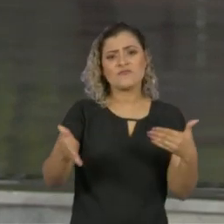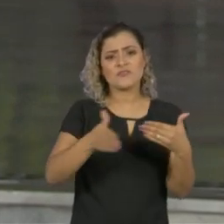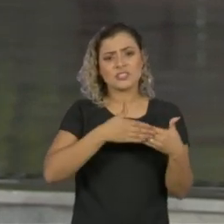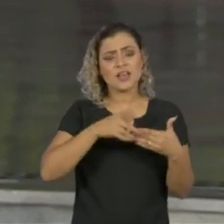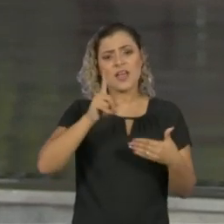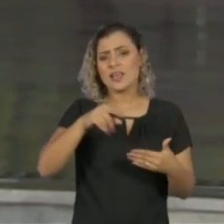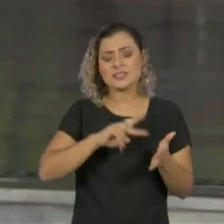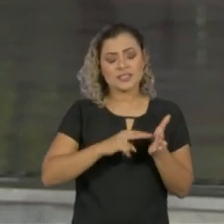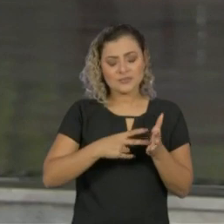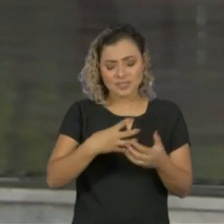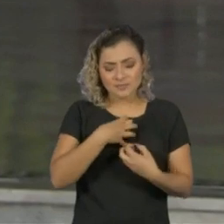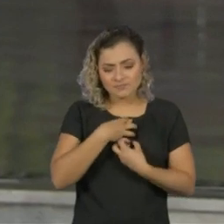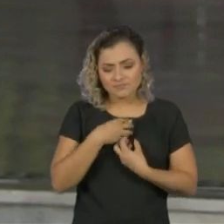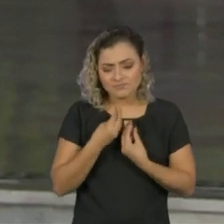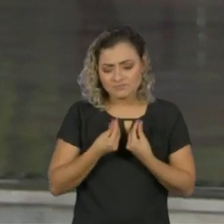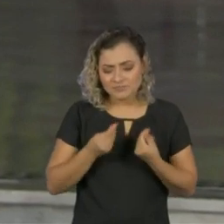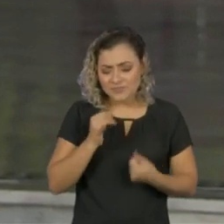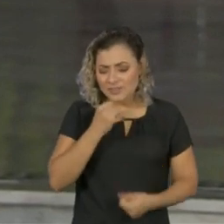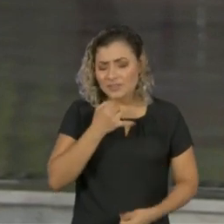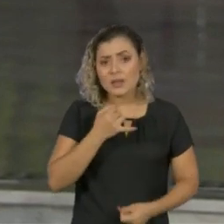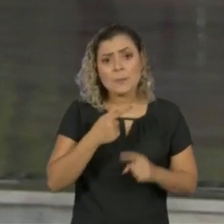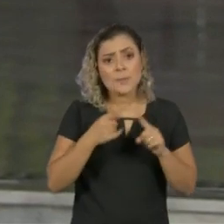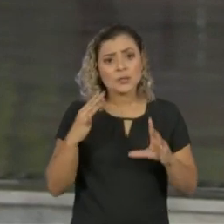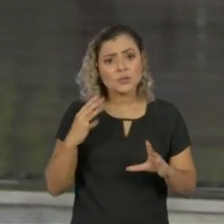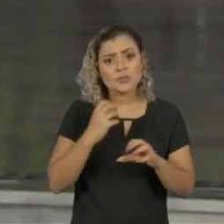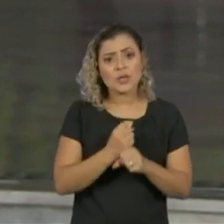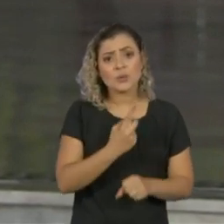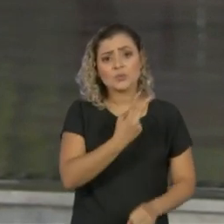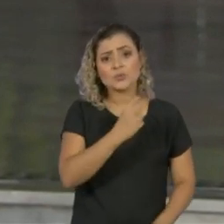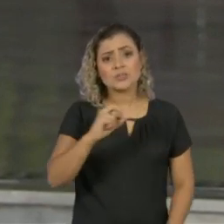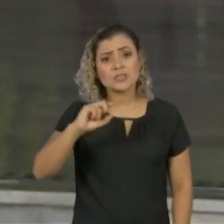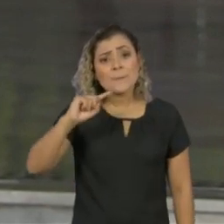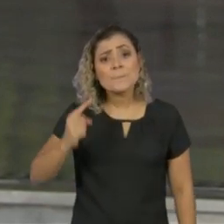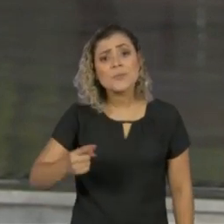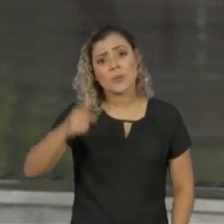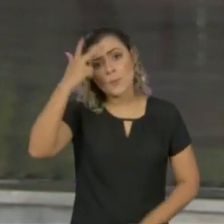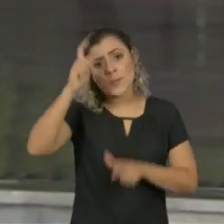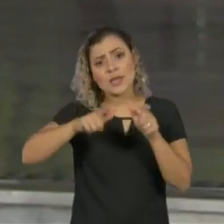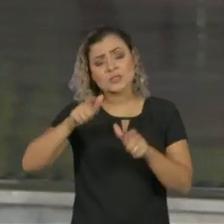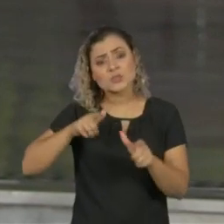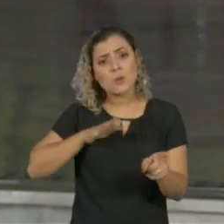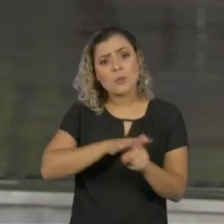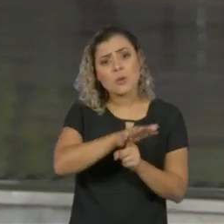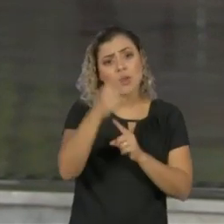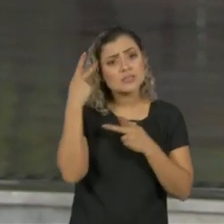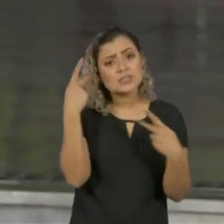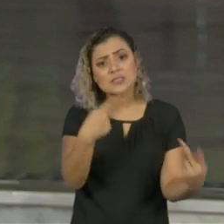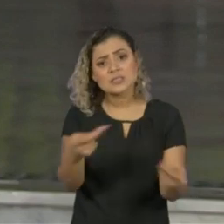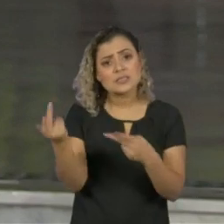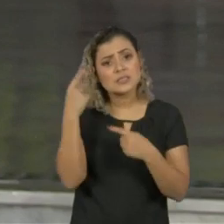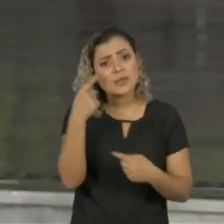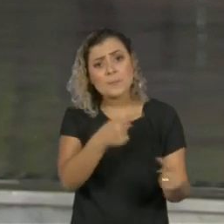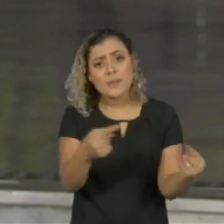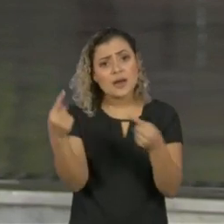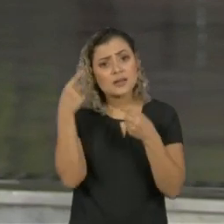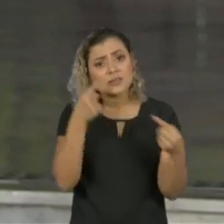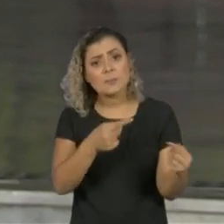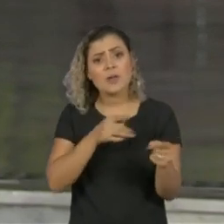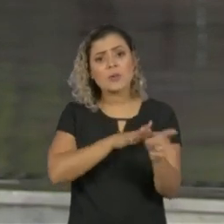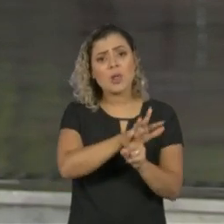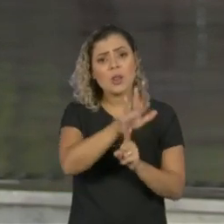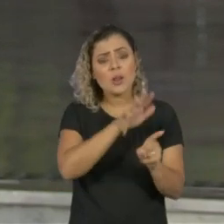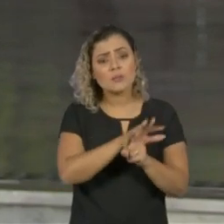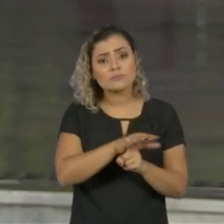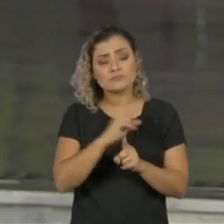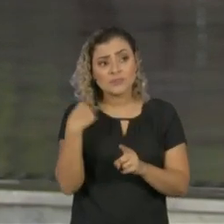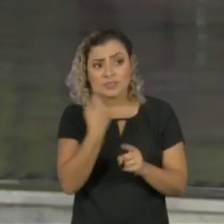Só que os parques, eles reúnem algo em torno de 200 mil pessoas por semana na cidade de São Paulo, e a gente